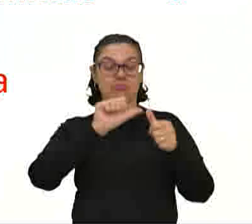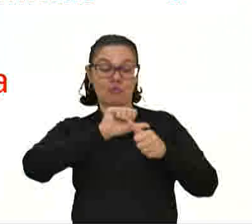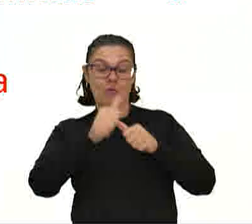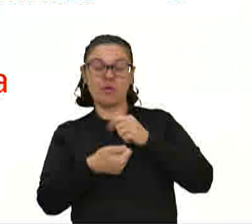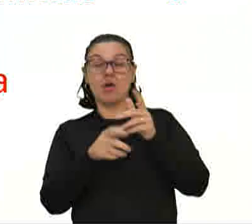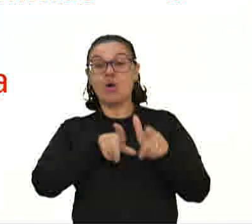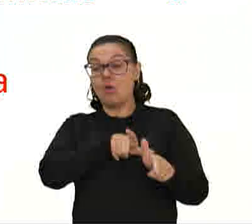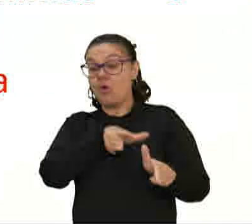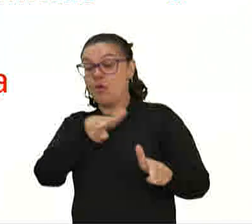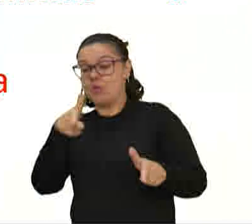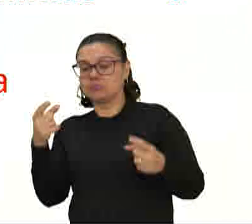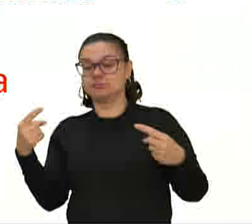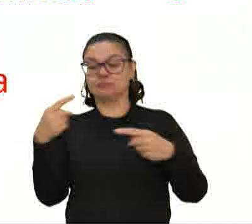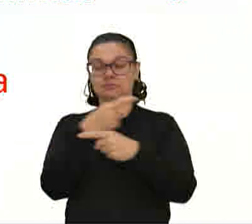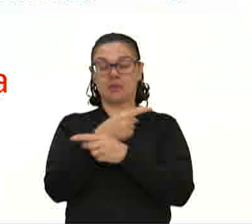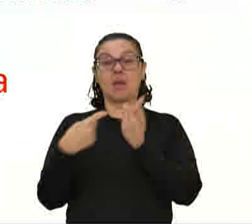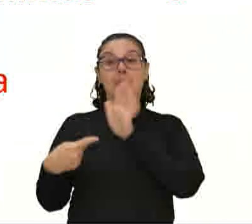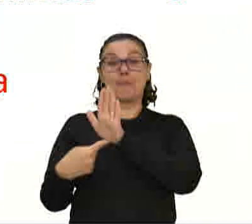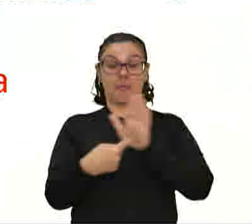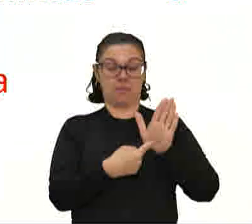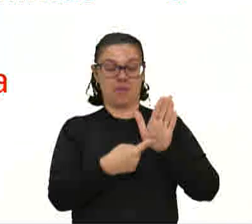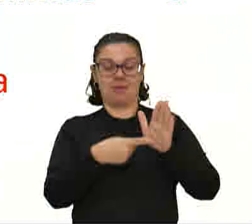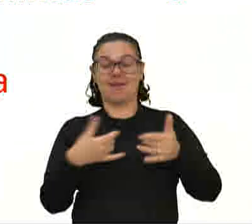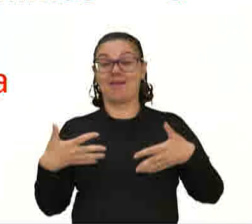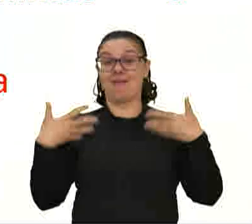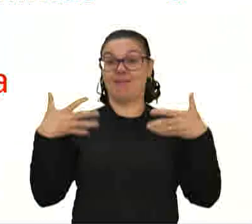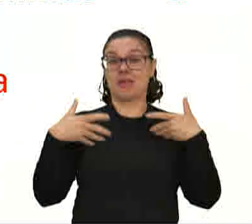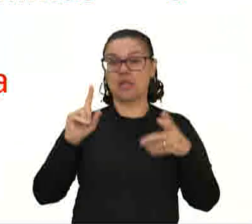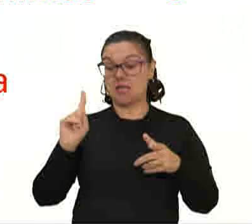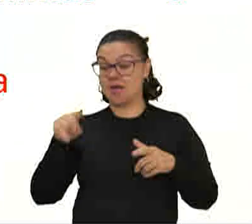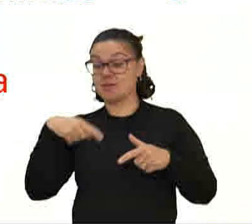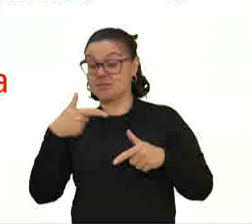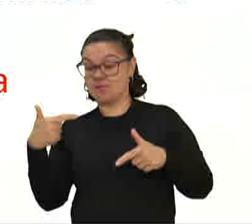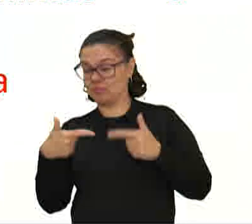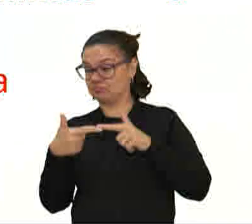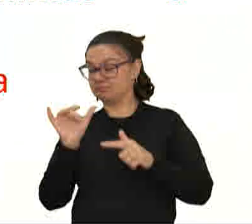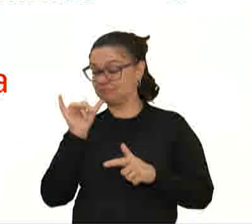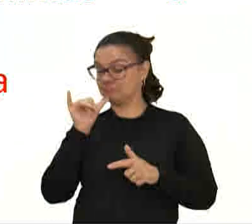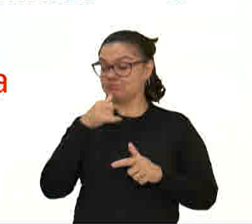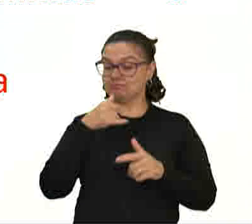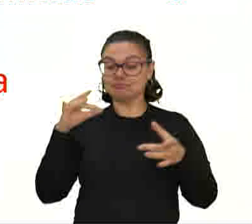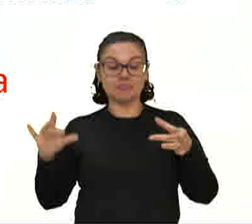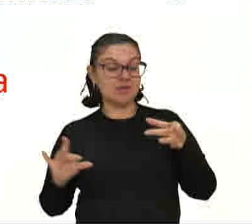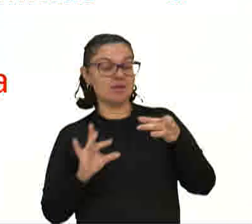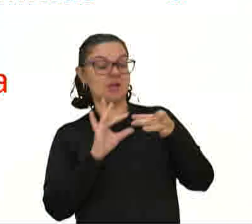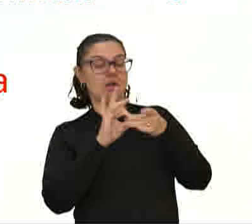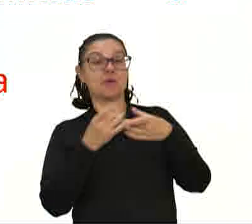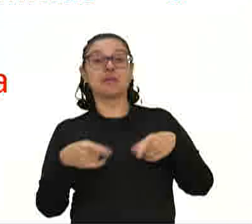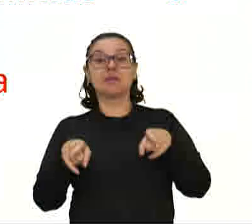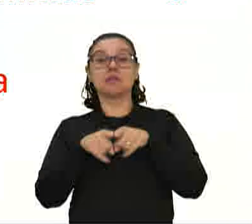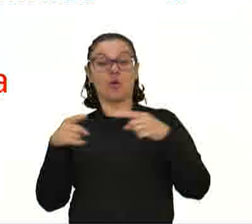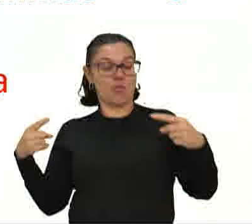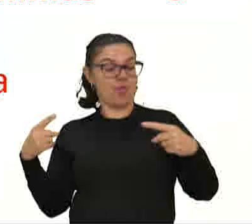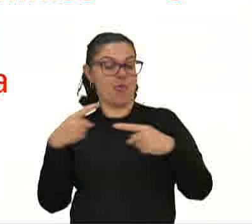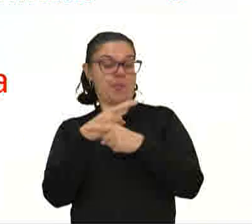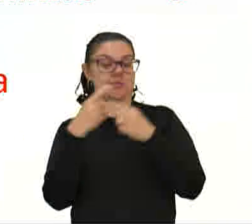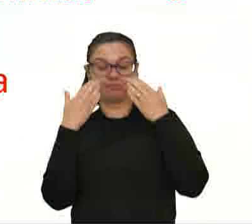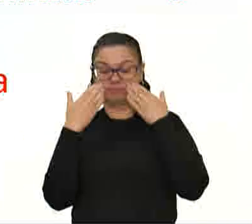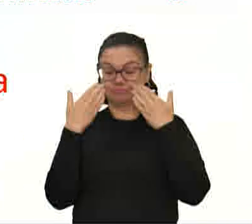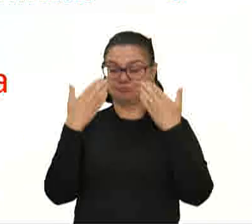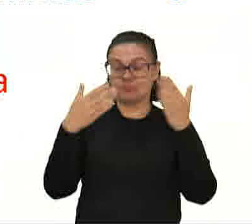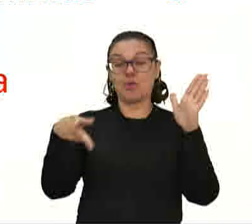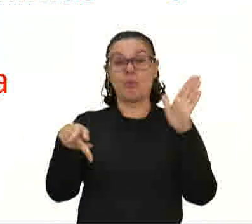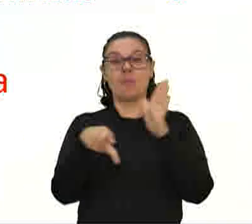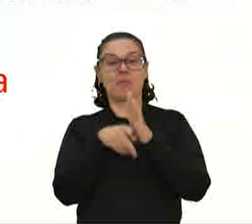uma. A primeira indica a alegria, a segunda a tristeza. Reiteram assim a oposição aparente